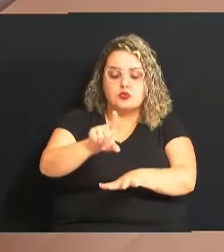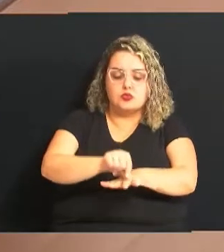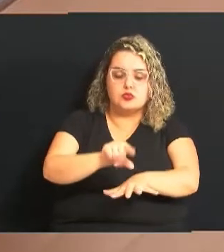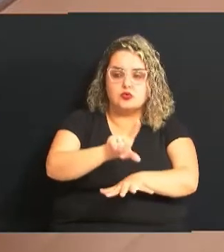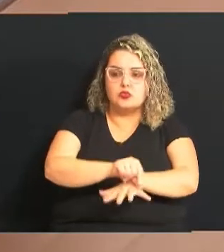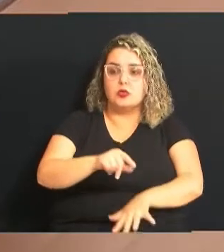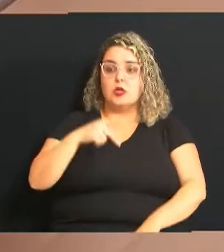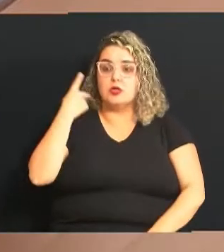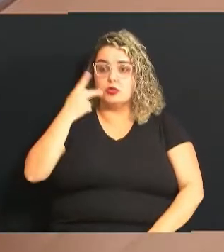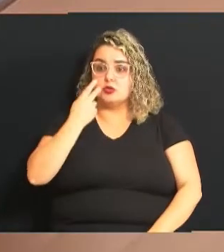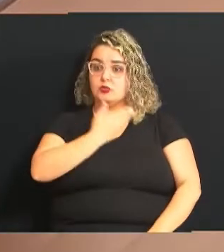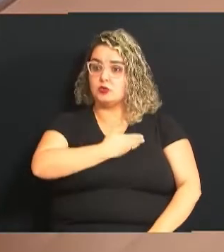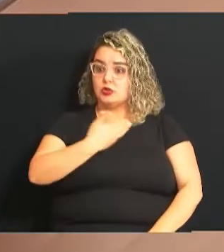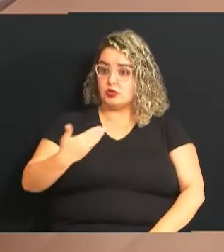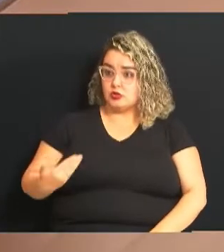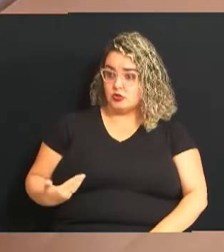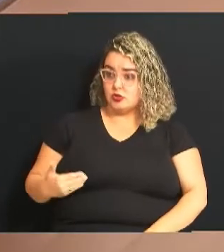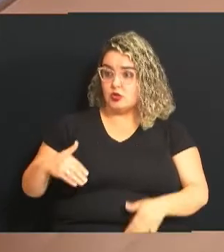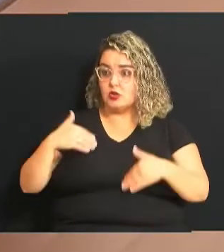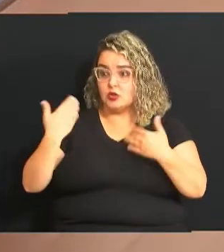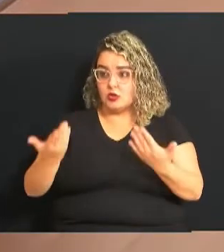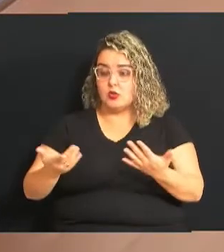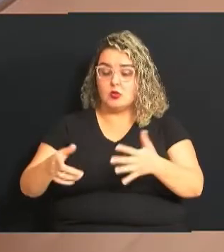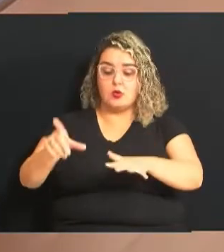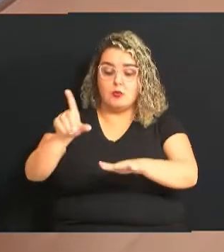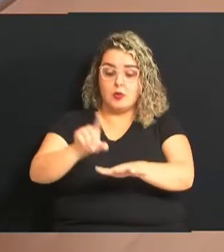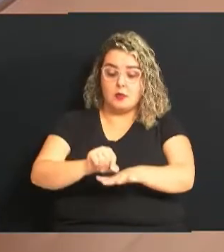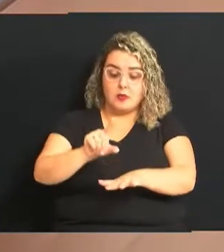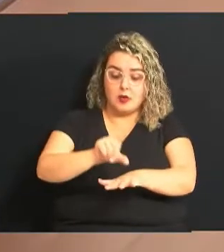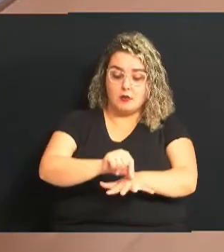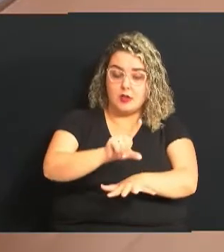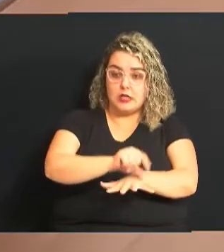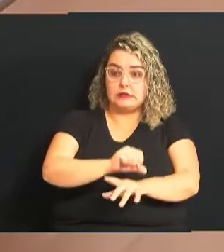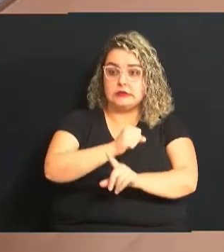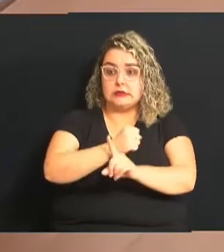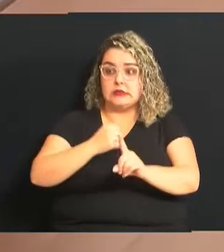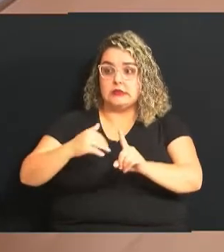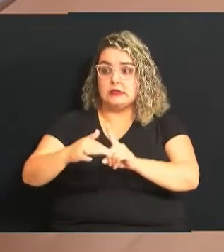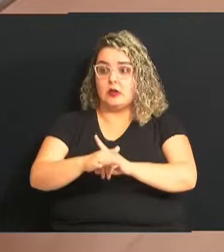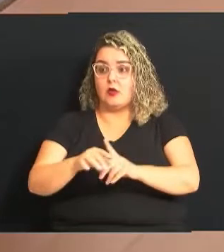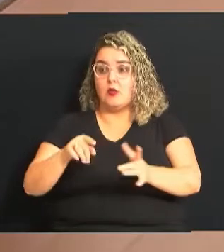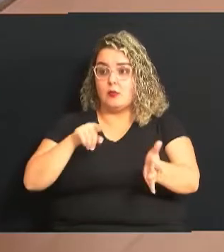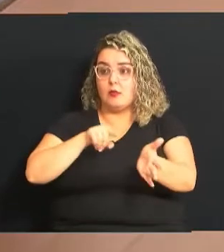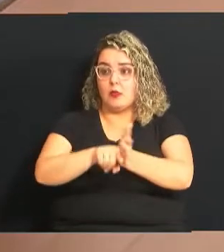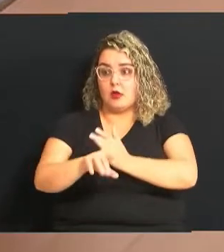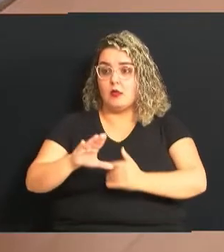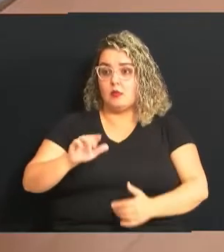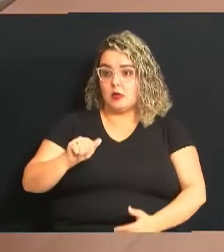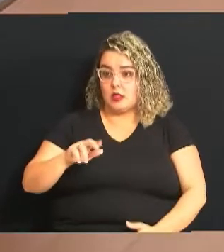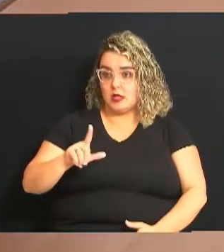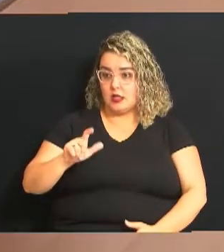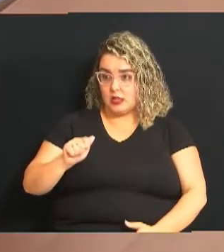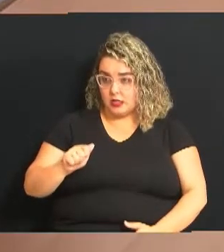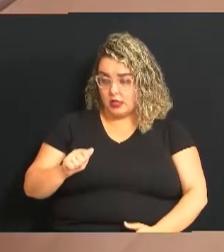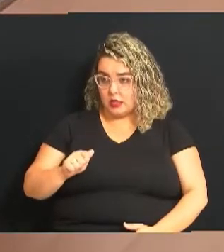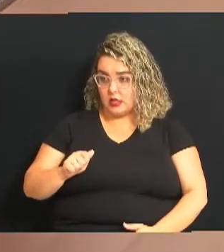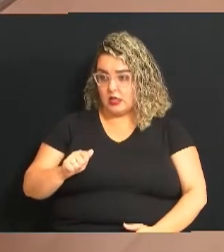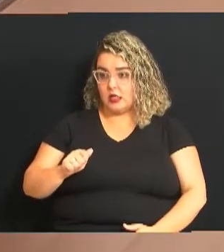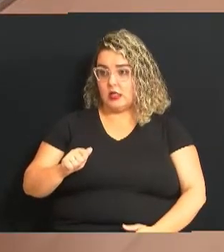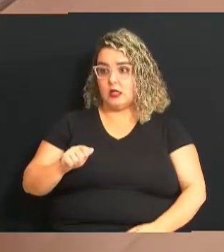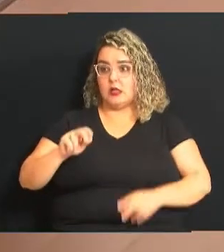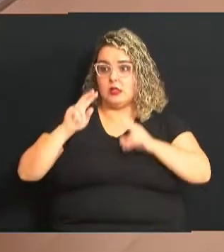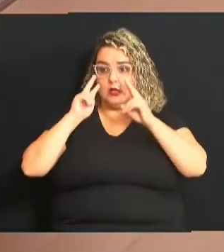políticas públicas e quais os caminhos do ponto de vista da sociedade? Eu vou perguntar então para a Carla do ponto de vista de